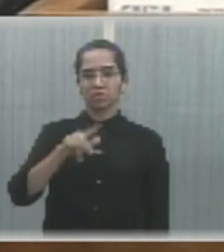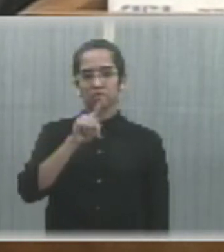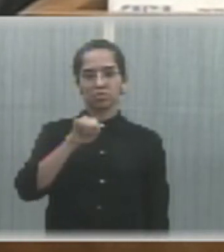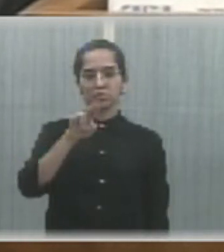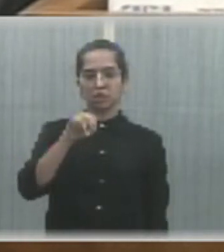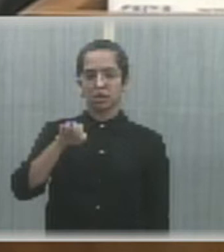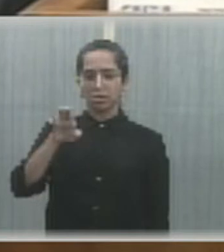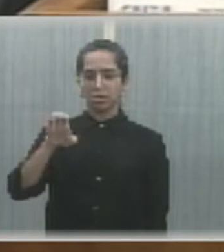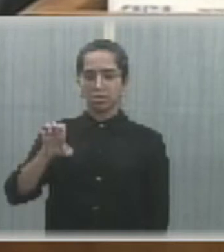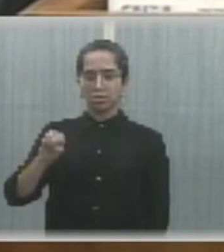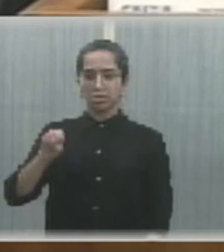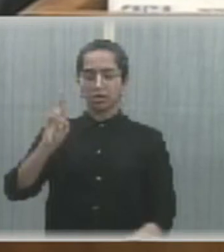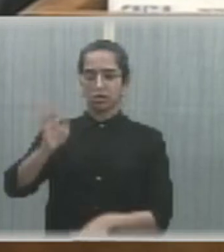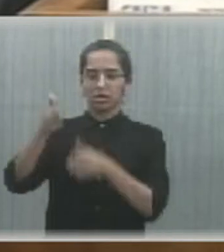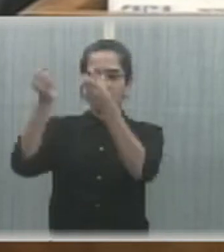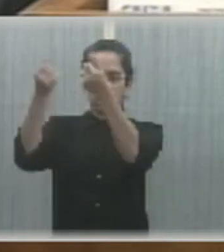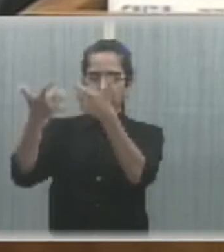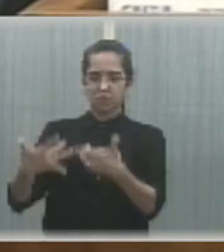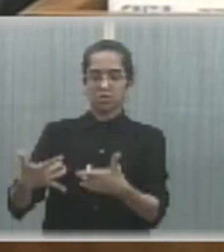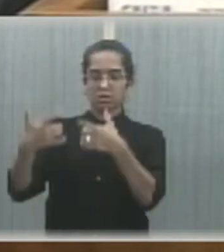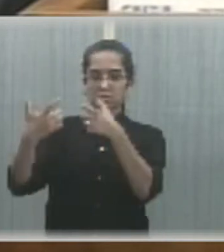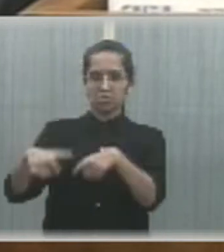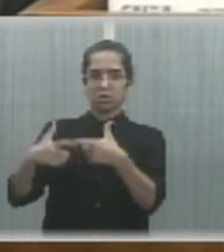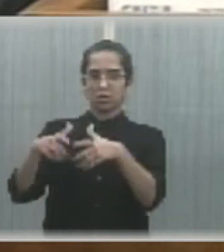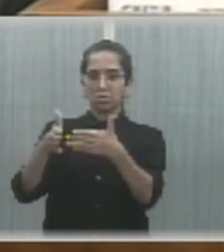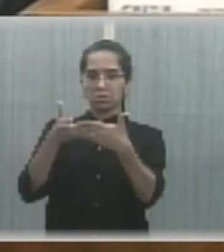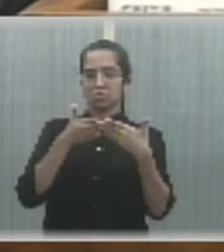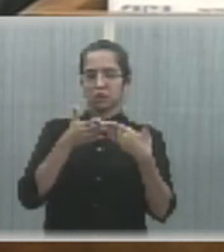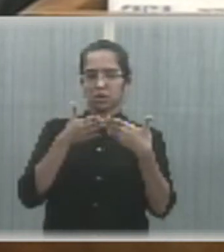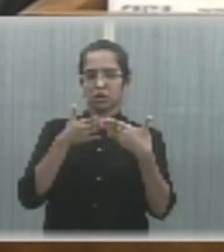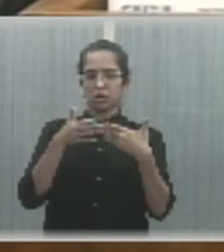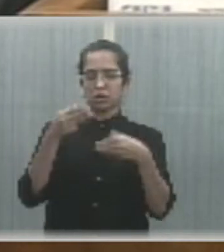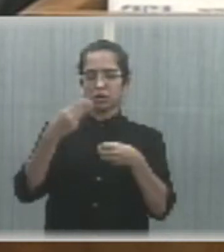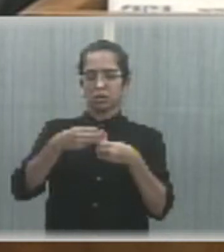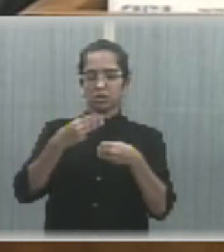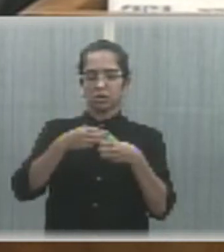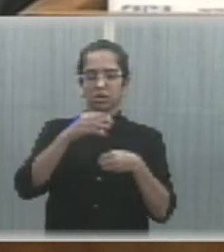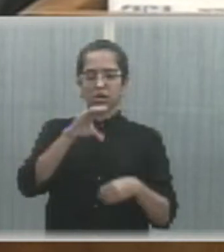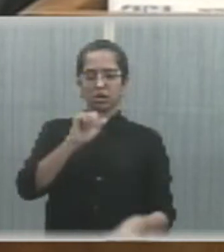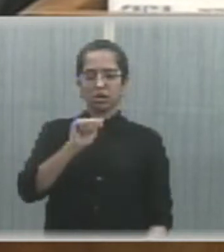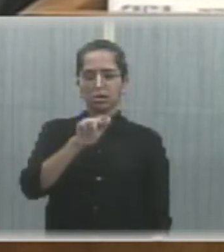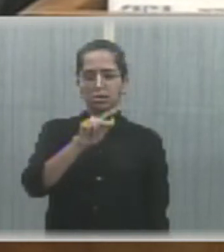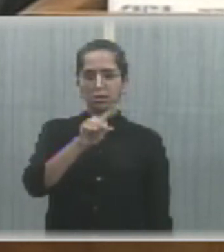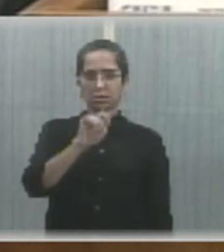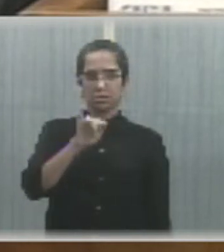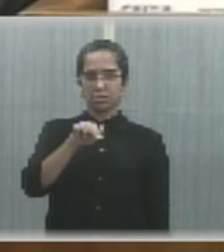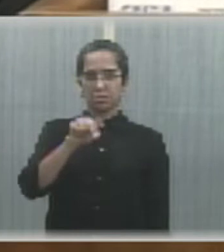e requerimento em anexo às solicitações dos vereadores do município de Campinas do Piauí.